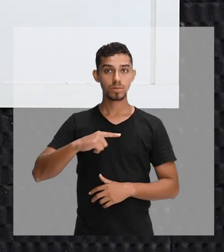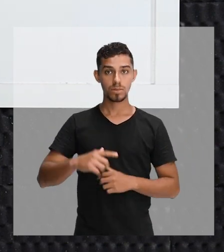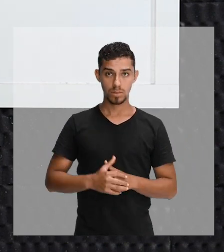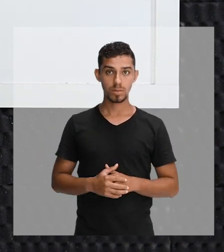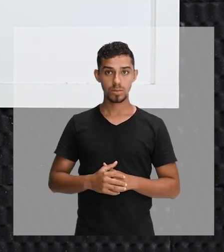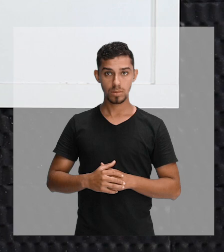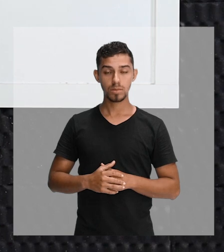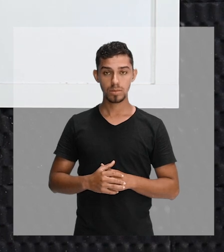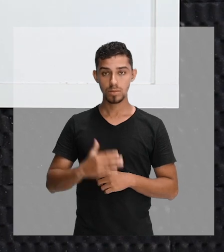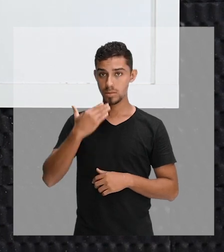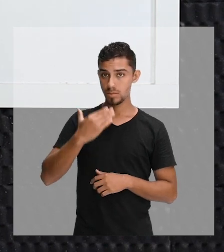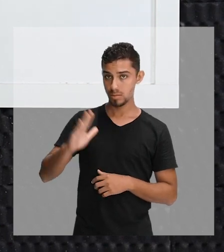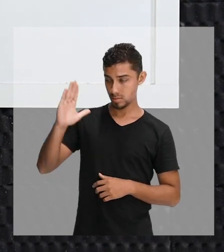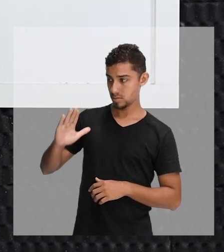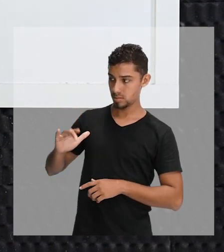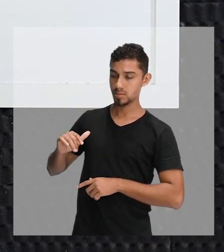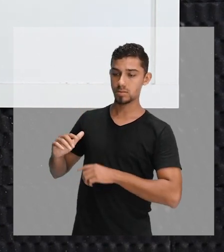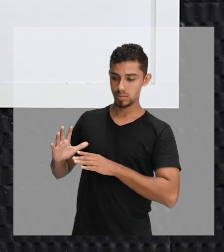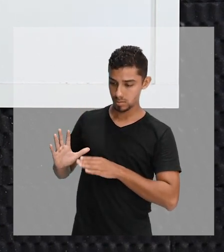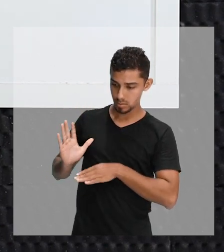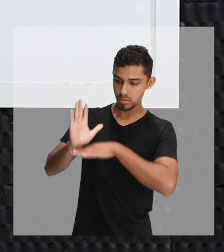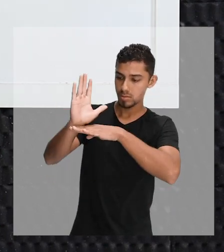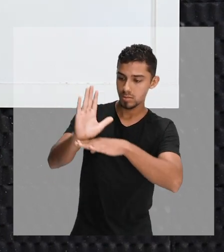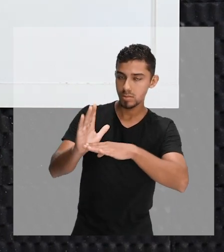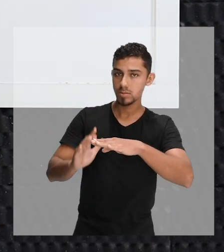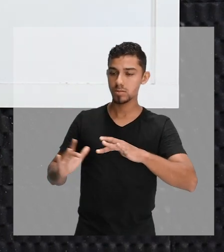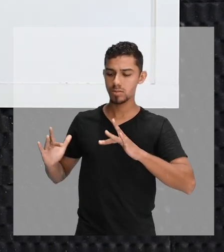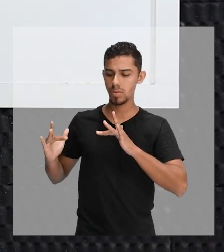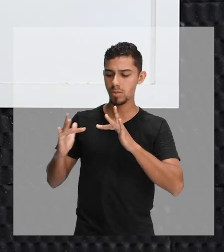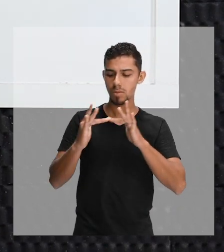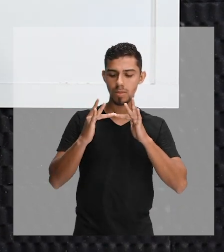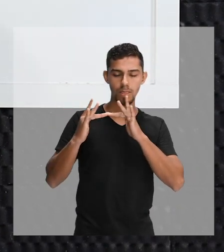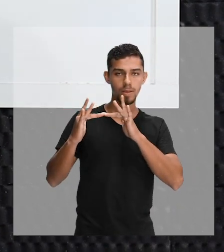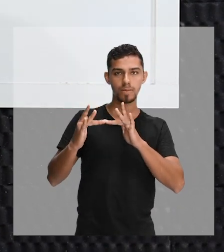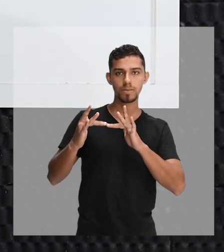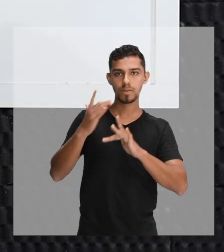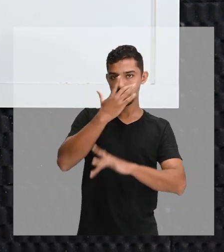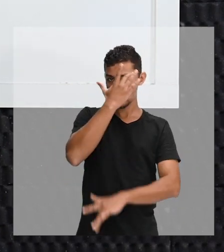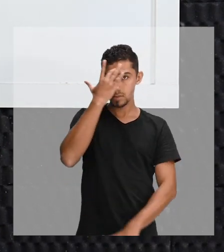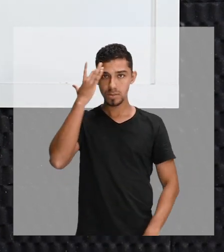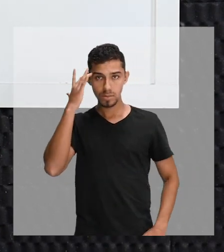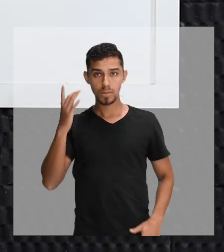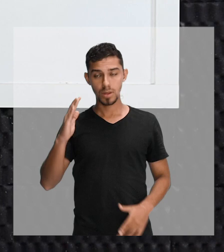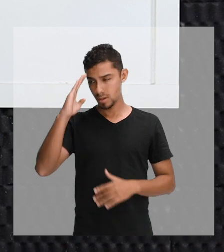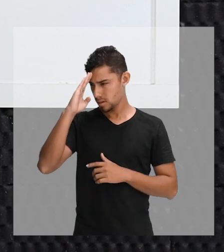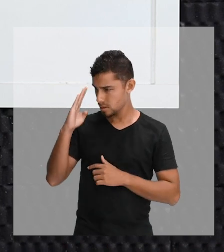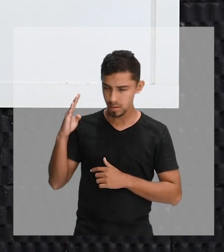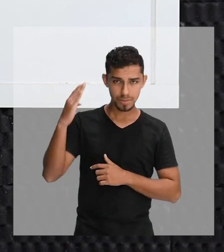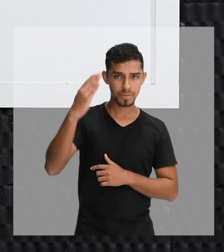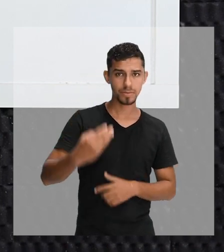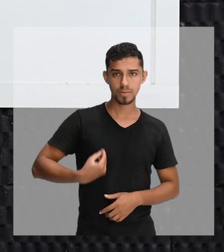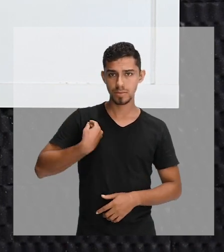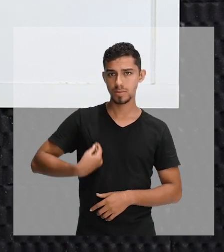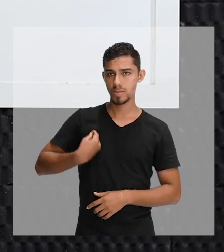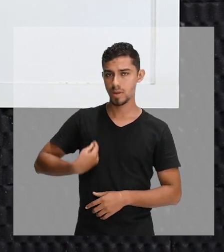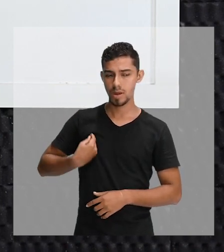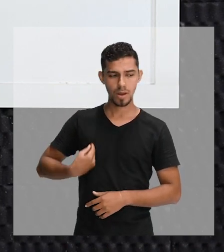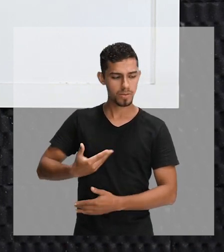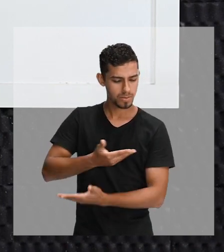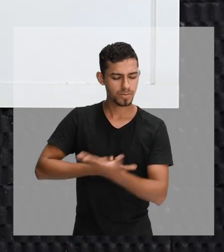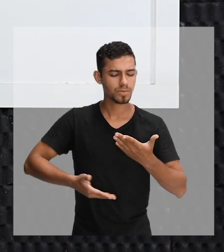trato coletivo, o contato entre as pessoas e, principalmente, esta convivência